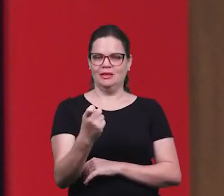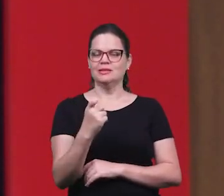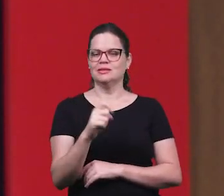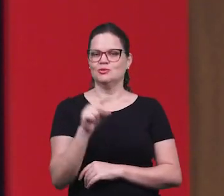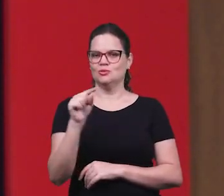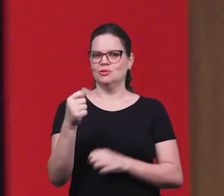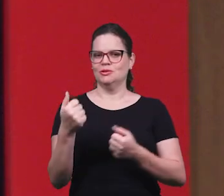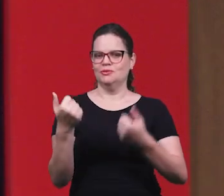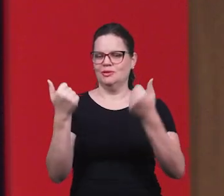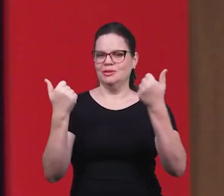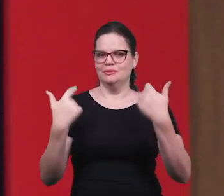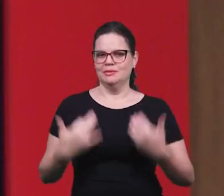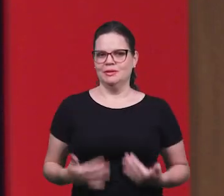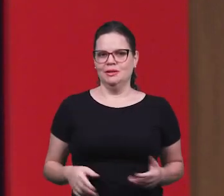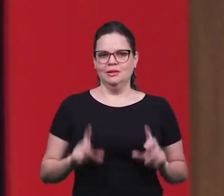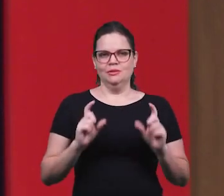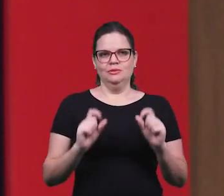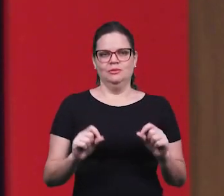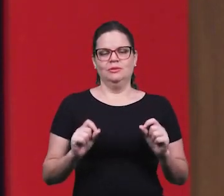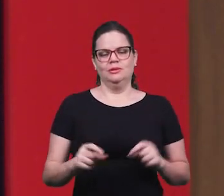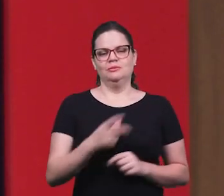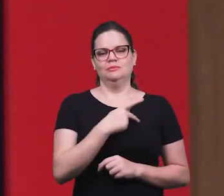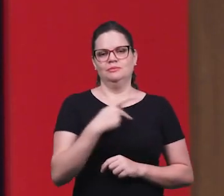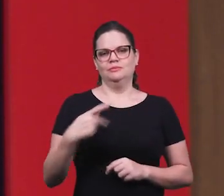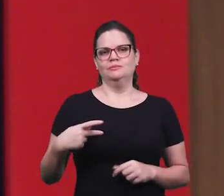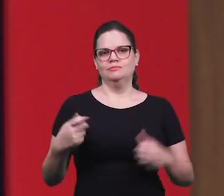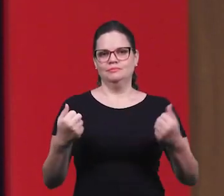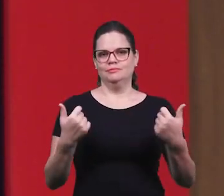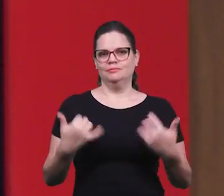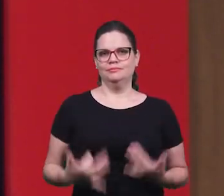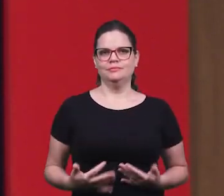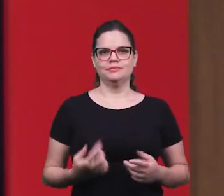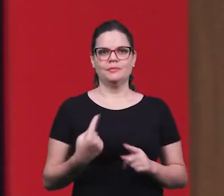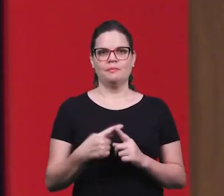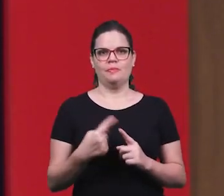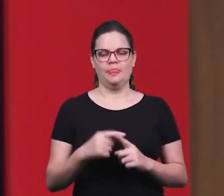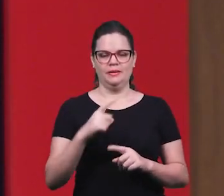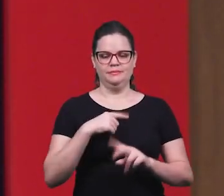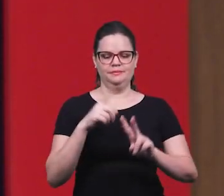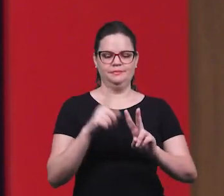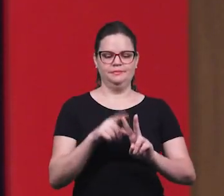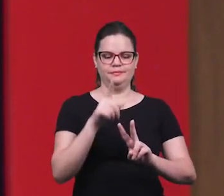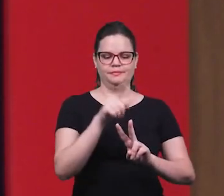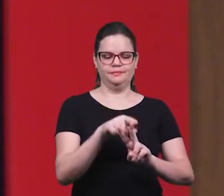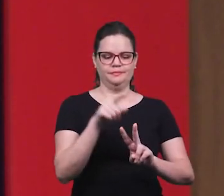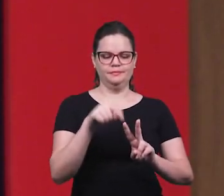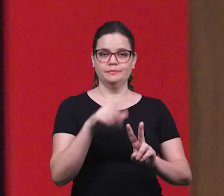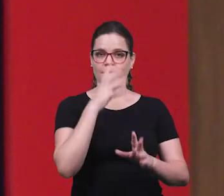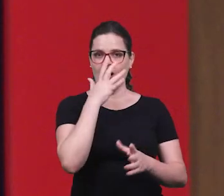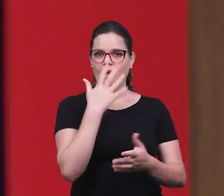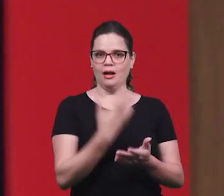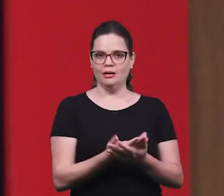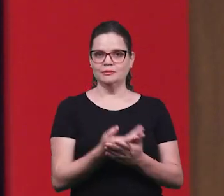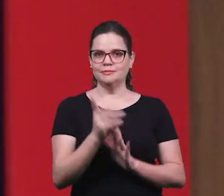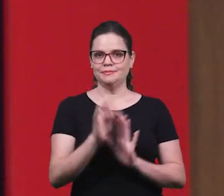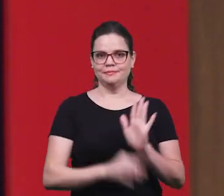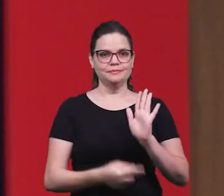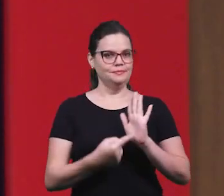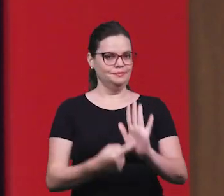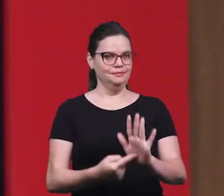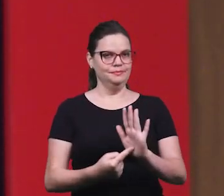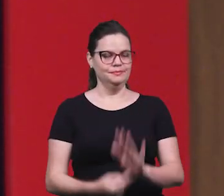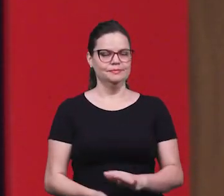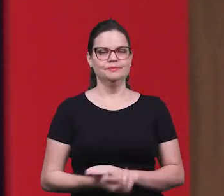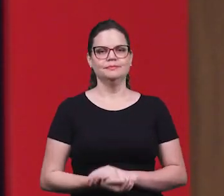comentário feito, né, pelo pastor Felipe, que são duas coisas muito impressionantes que o texto aqui ele vai nos